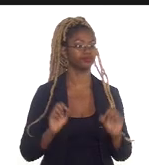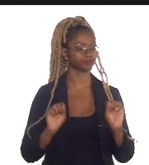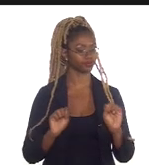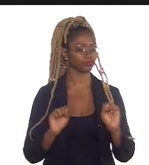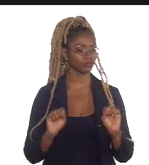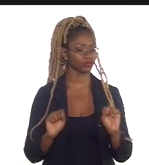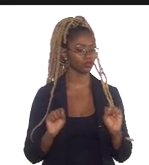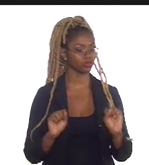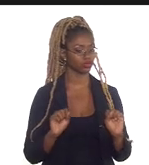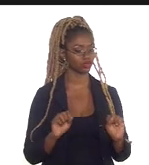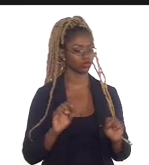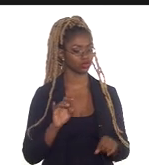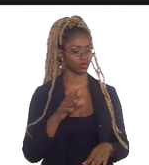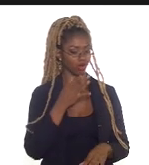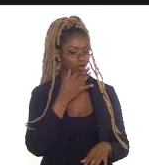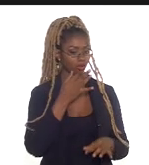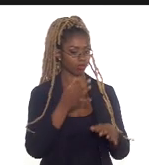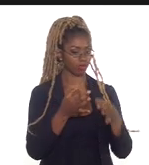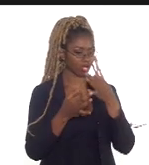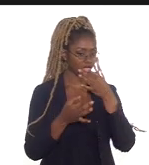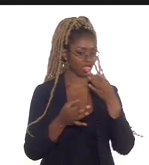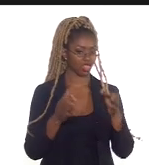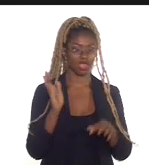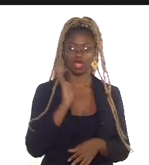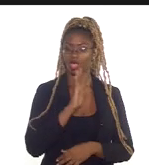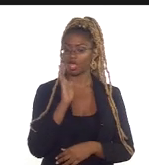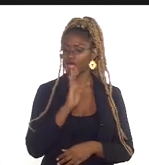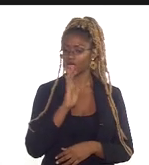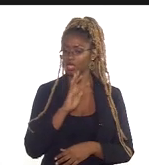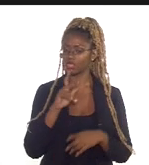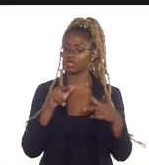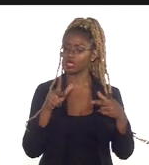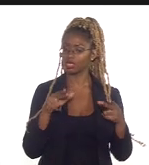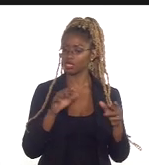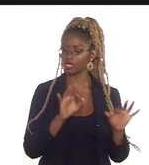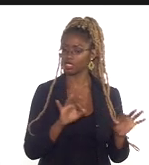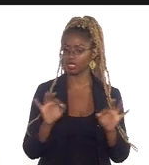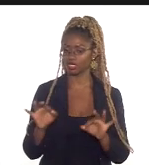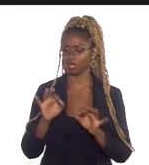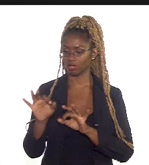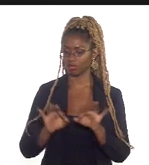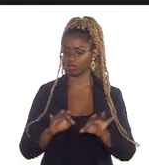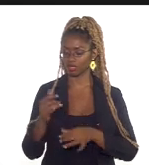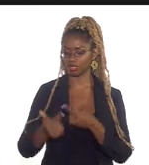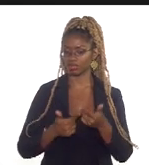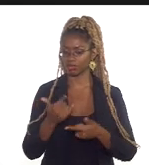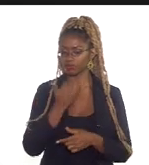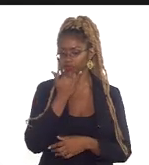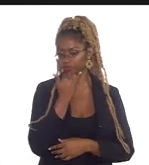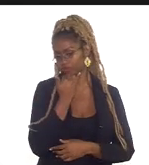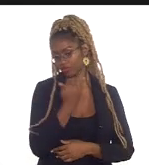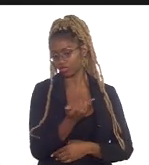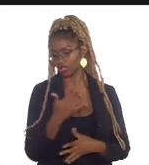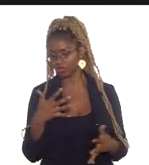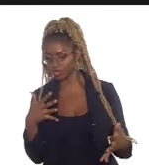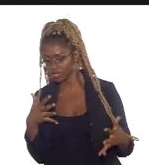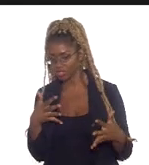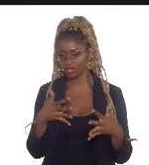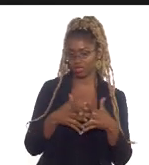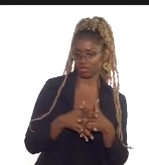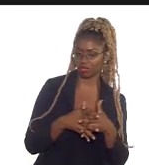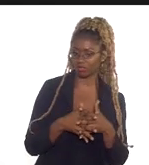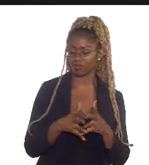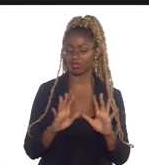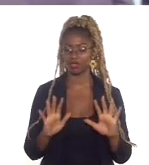posso só fazer um comentário, e é rápido, mas é exatamente sobre essa questão do plano de trabalho. Eu peço desculpa por interromper,